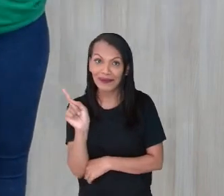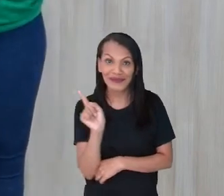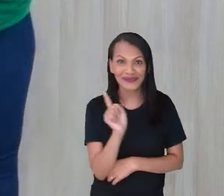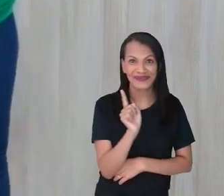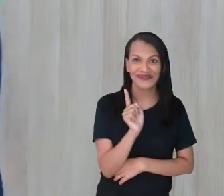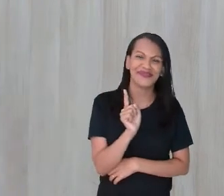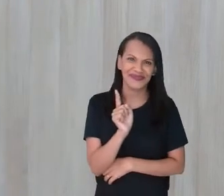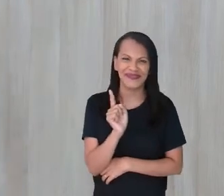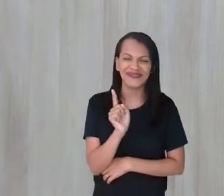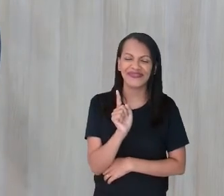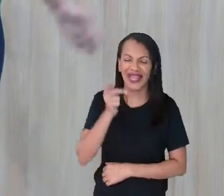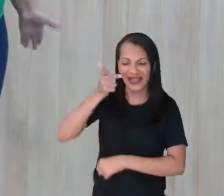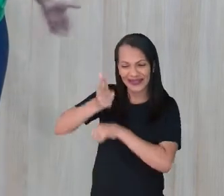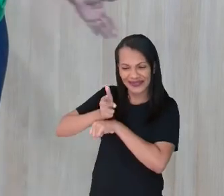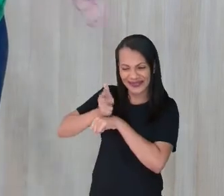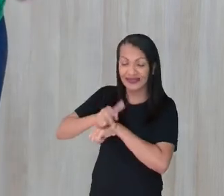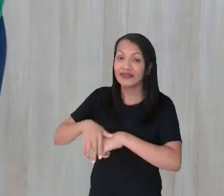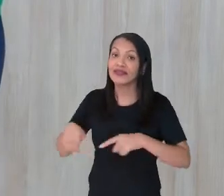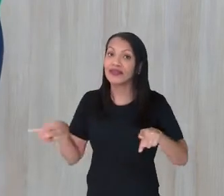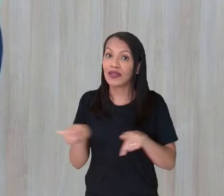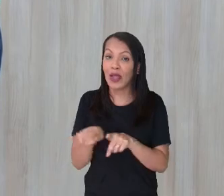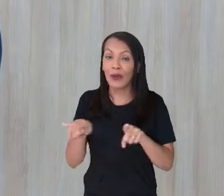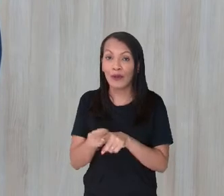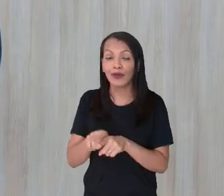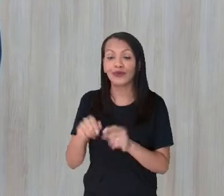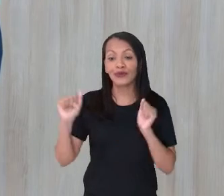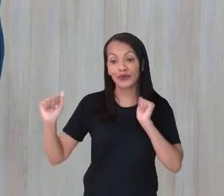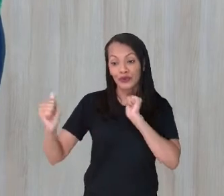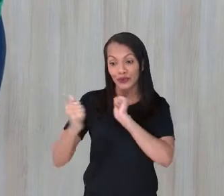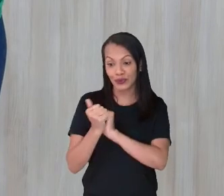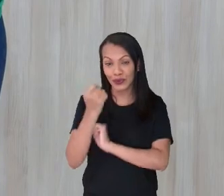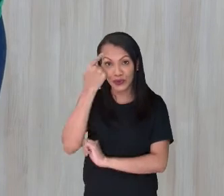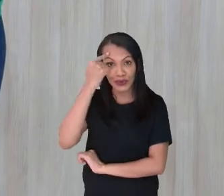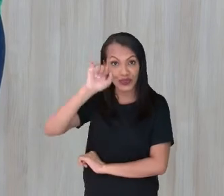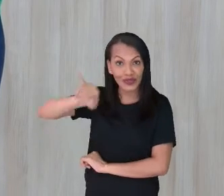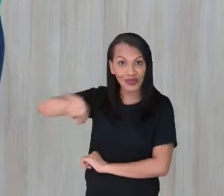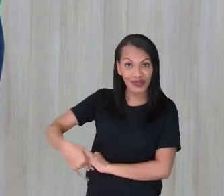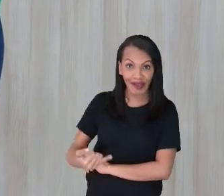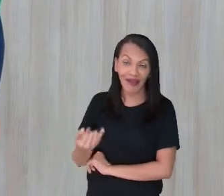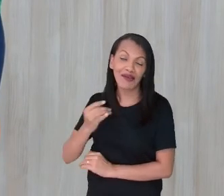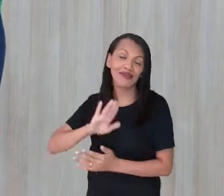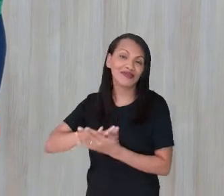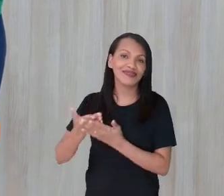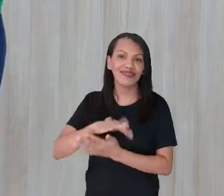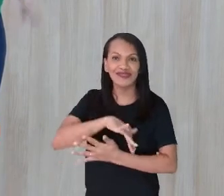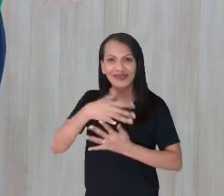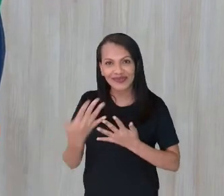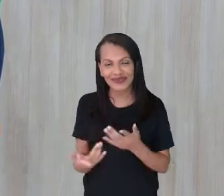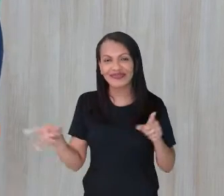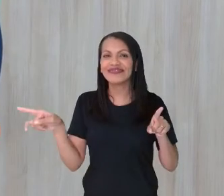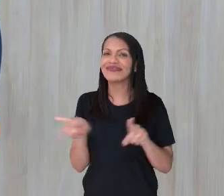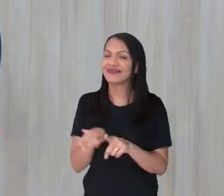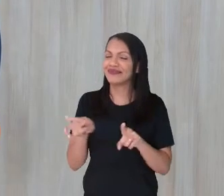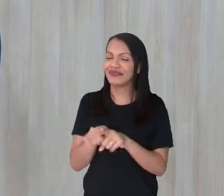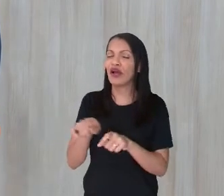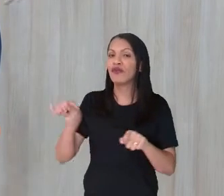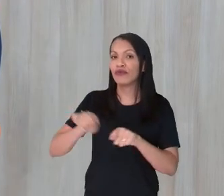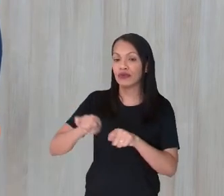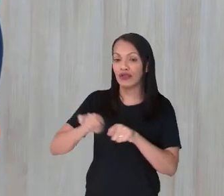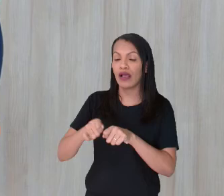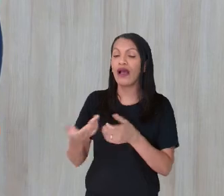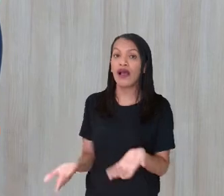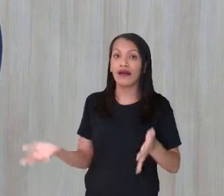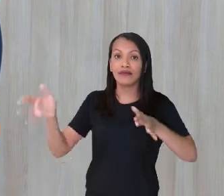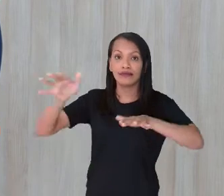outro. Estou aqui com Jéssica, nossa intérprete de Libras, fazendo com que essa aula